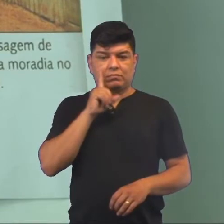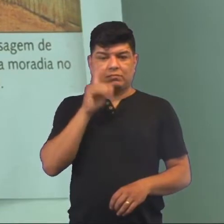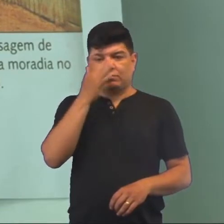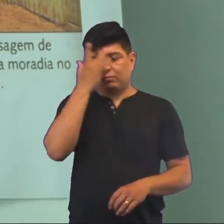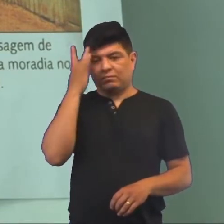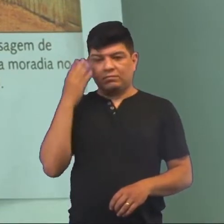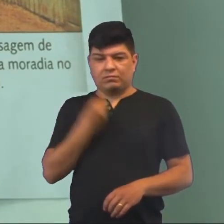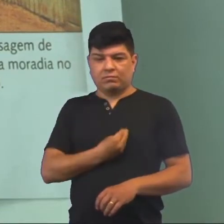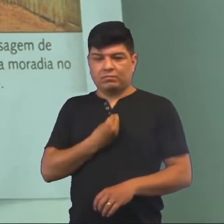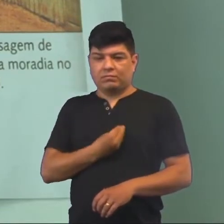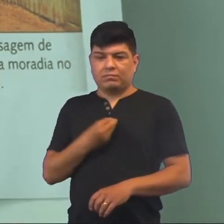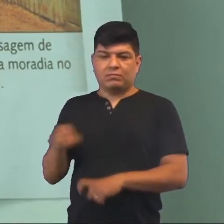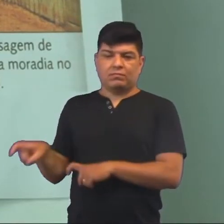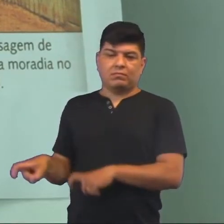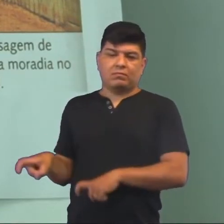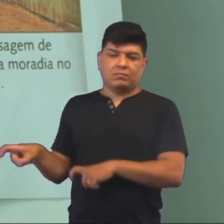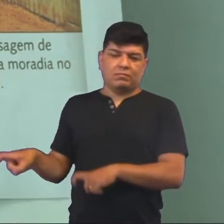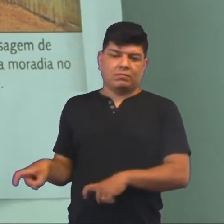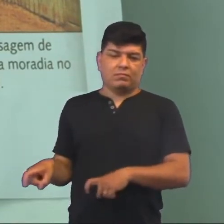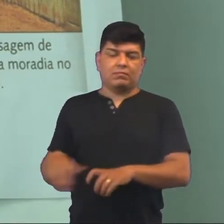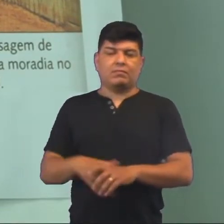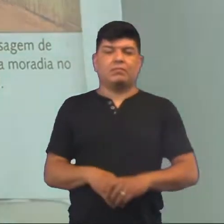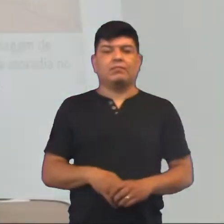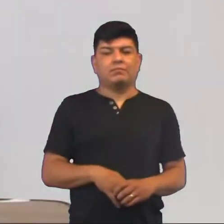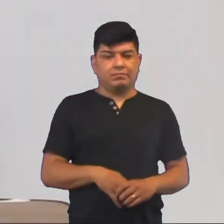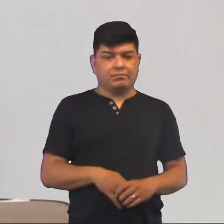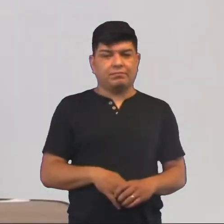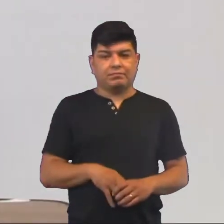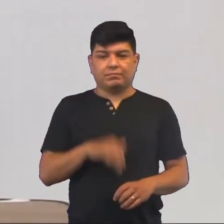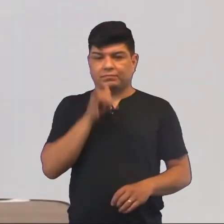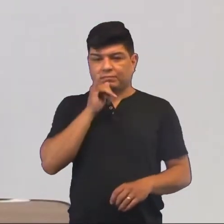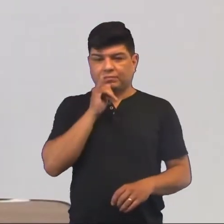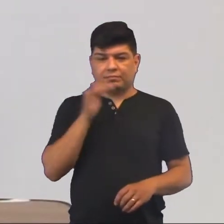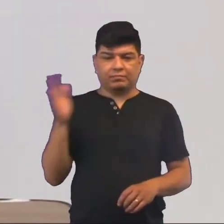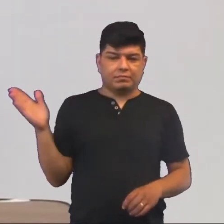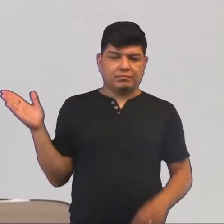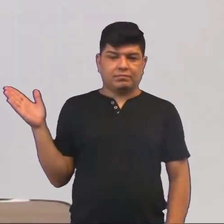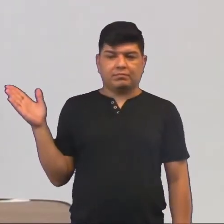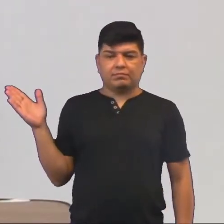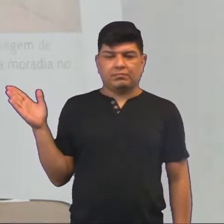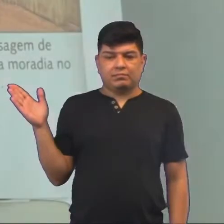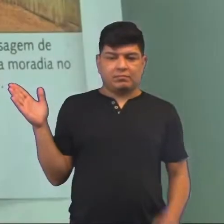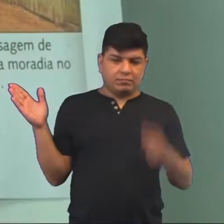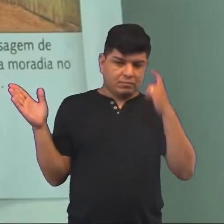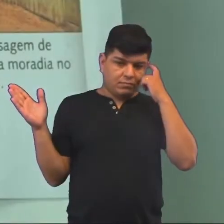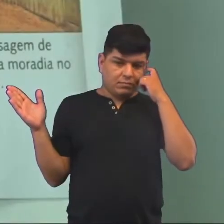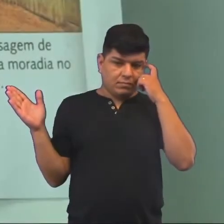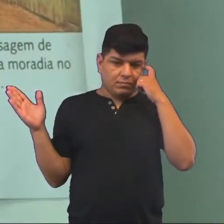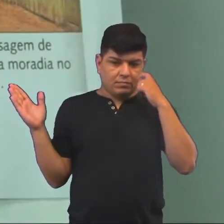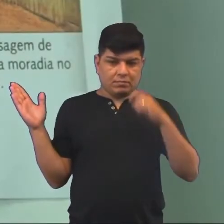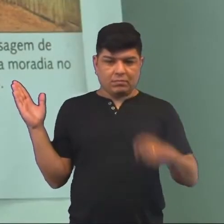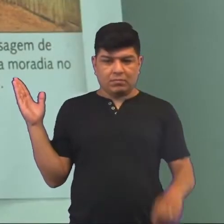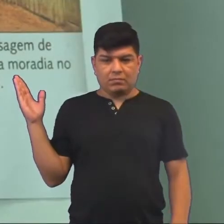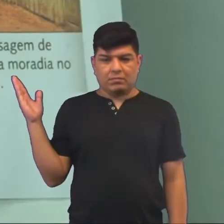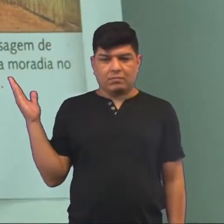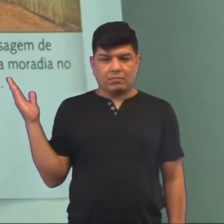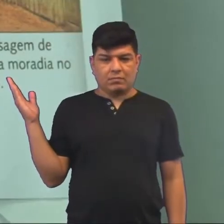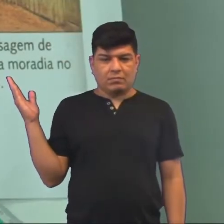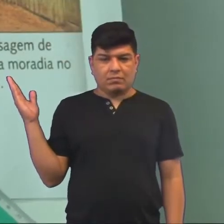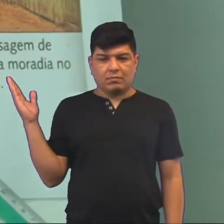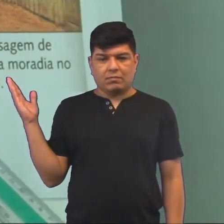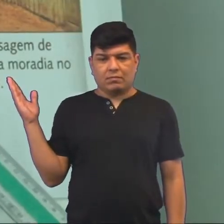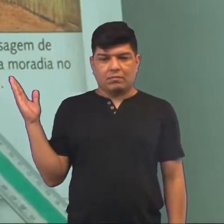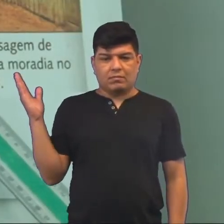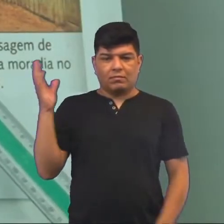presentes no cotidiano de quem vive no campo e vice-versa. Olha só o exemplo aqui que a gente vê aqui, ó. Por isso que eu estava falando em tecnologia. Ó.